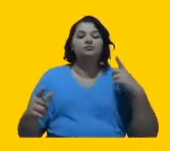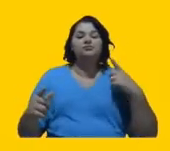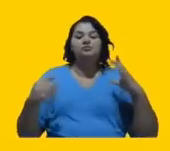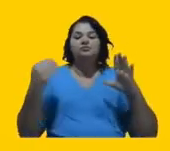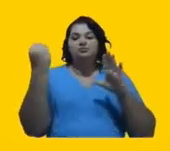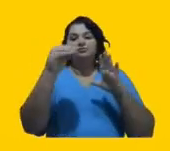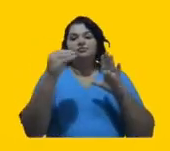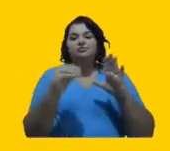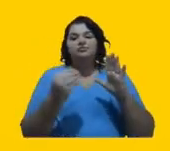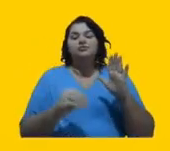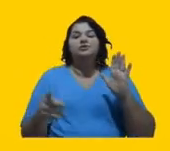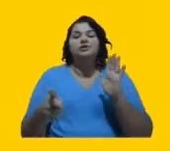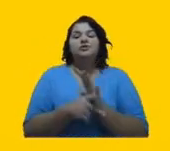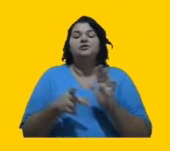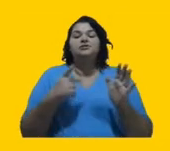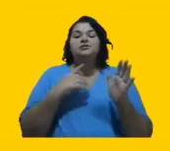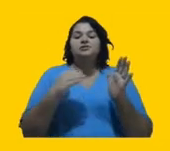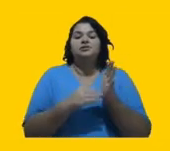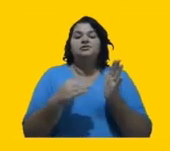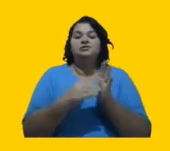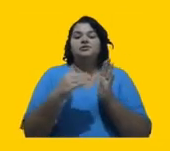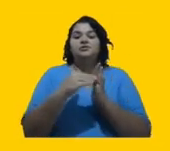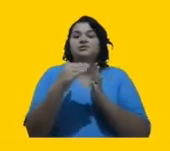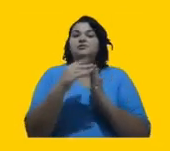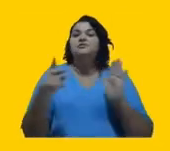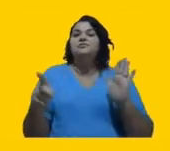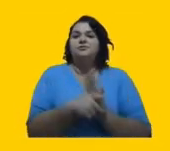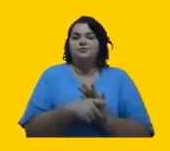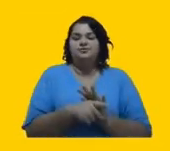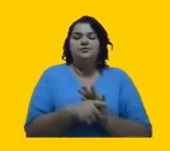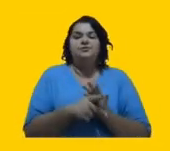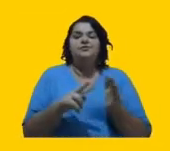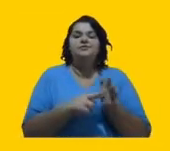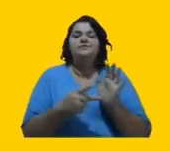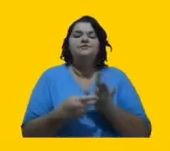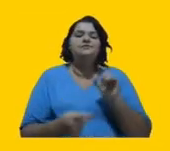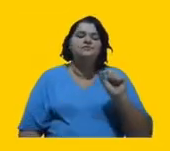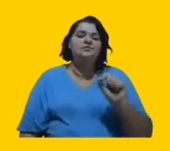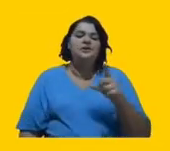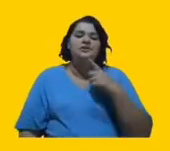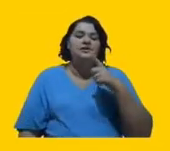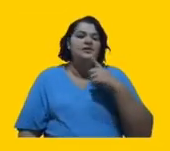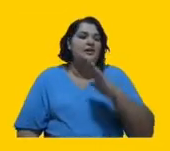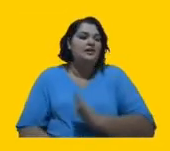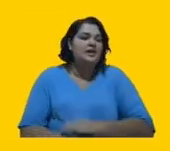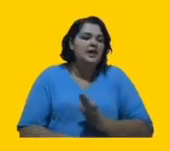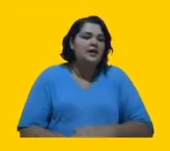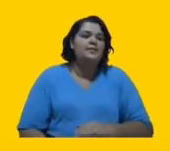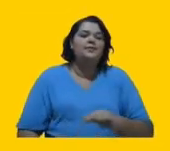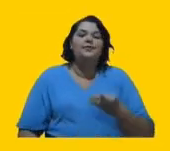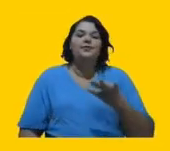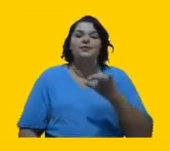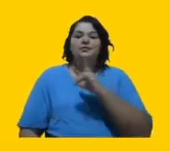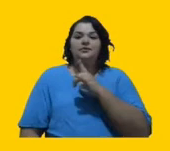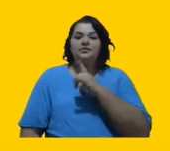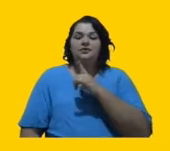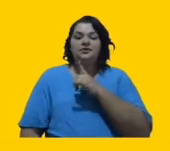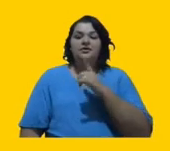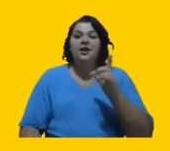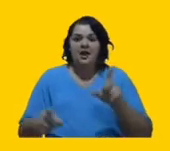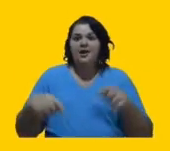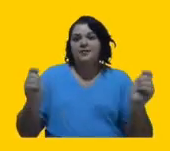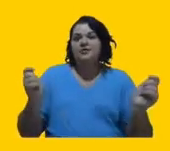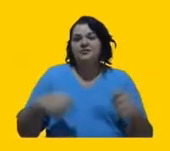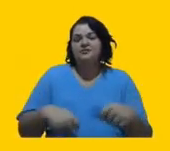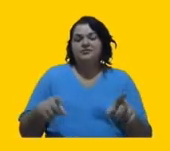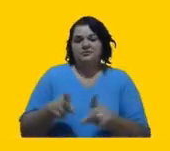ali nos nossos embargos. Então, isso significa aí que ganhamos um tempo, que ganhamos fôlegos e nossas possibilidades,